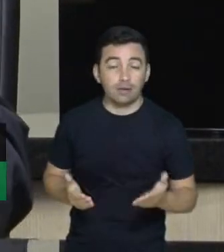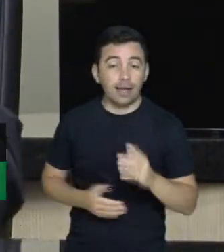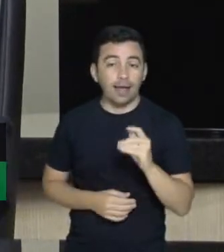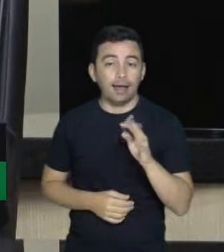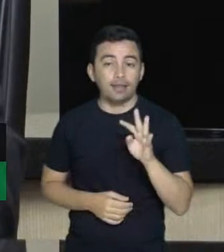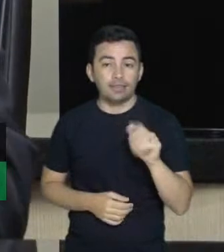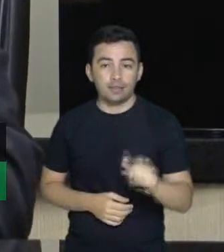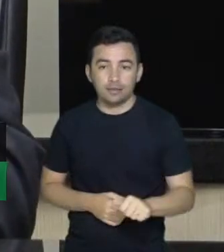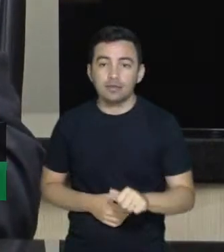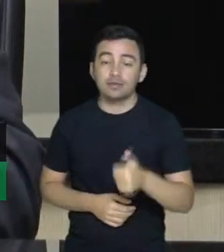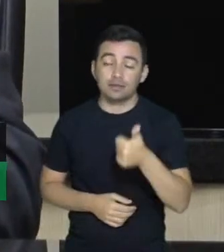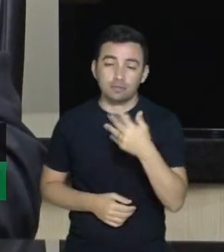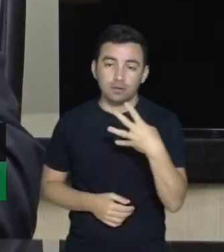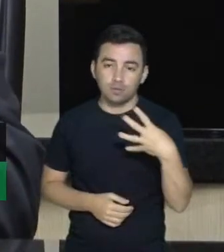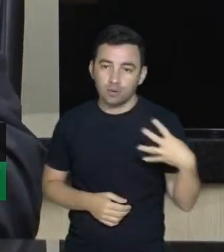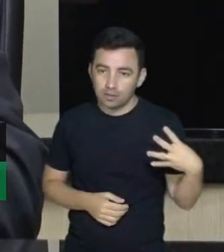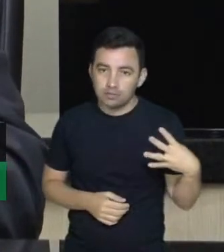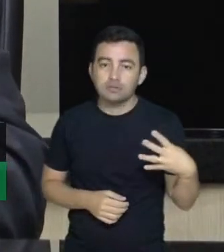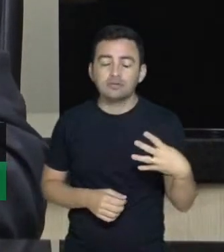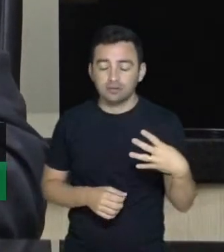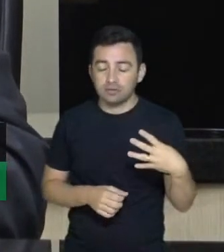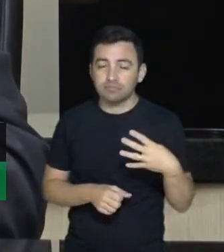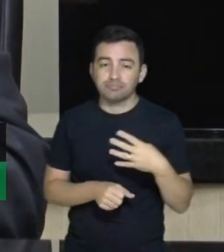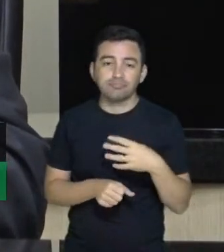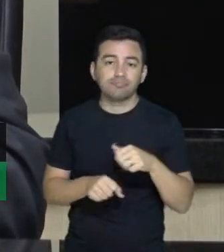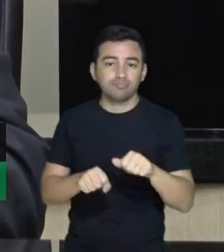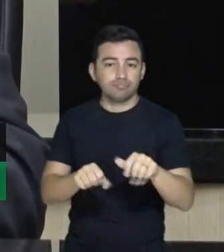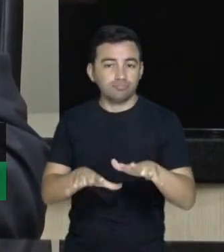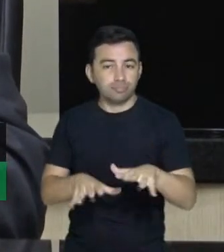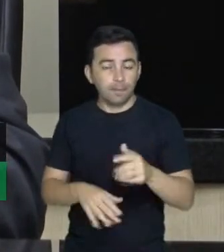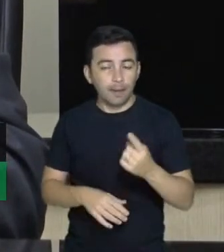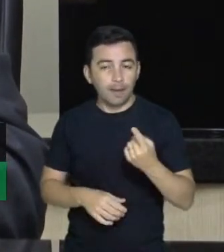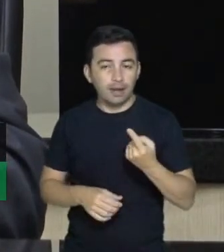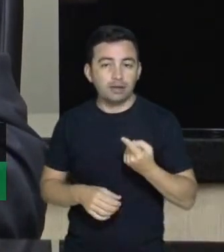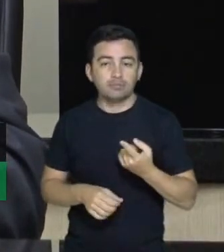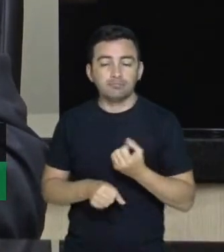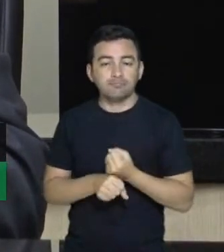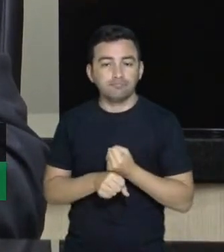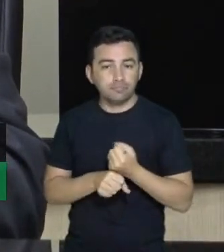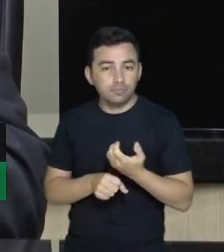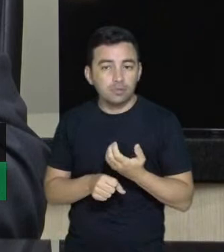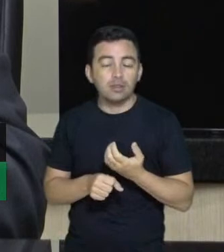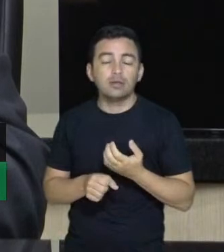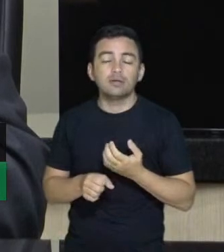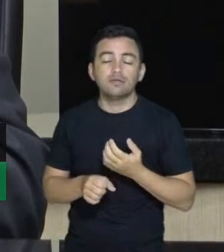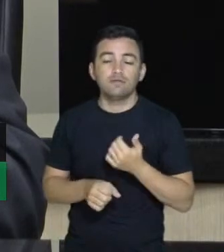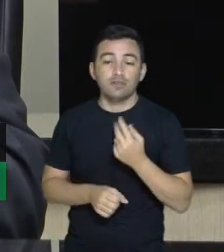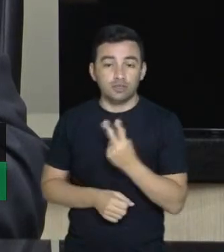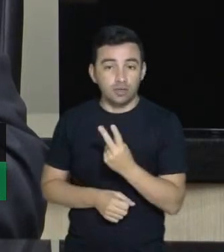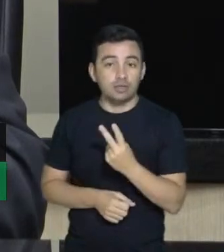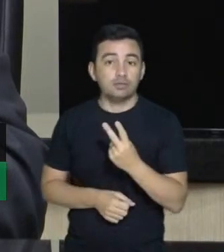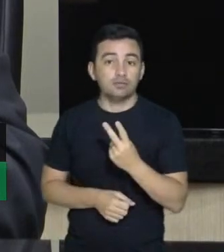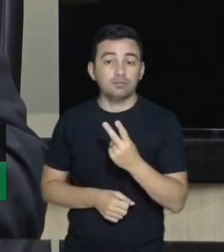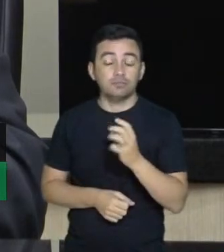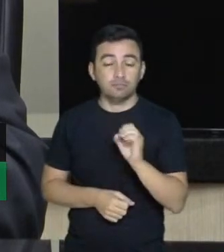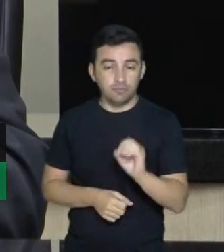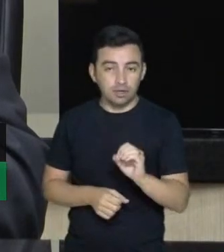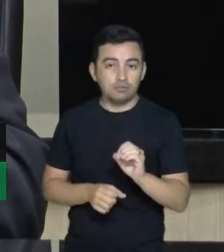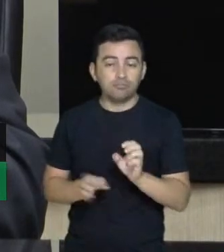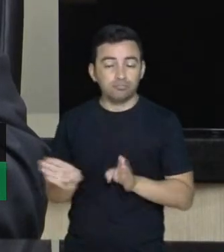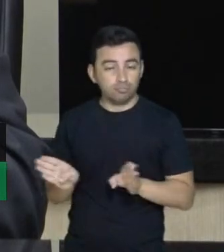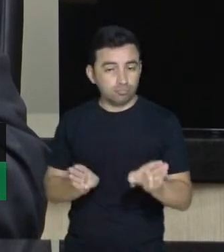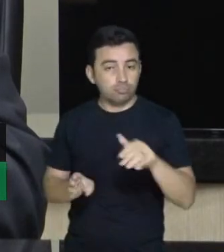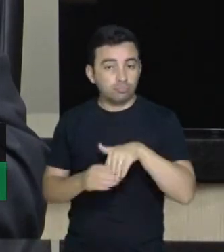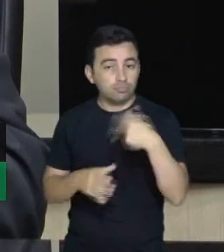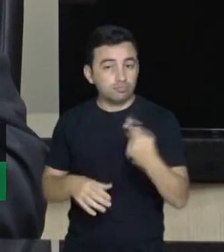da 14ª sessão ordinária da 1ª sessão legislativa da 20ª Legislatura